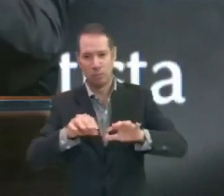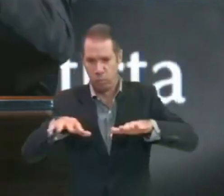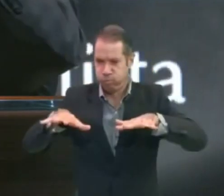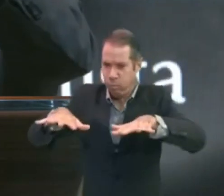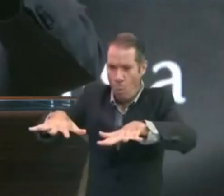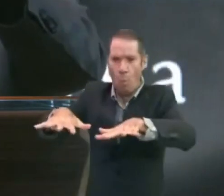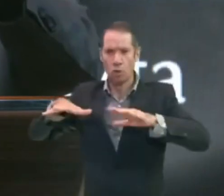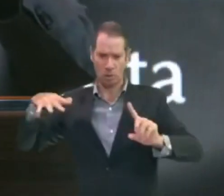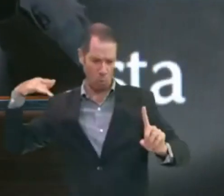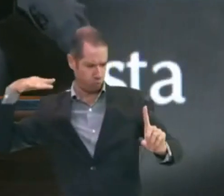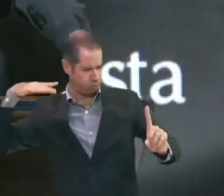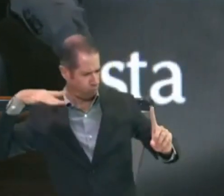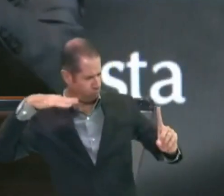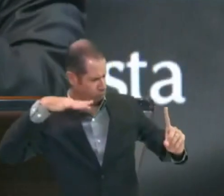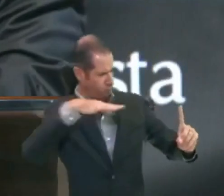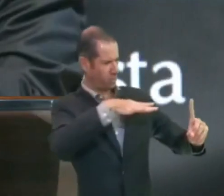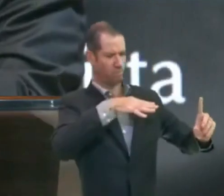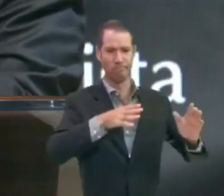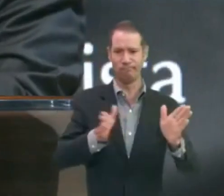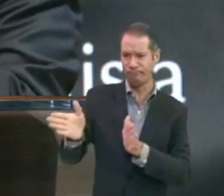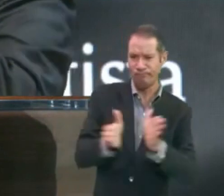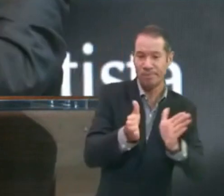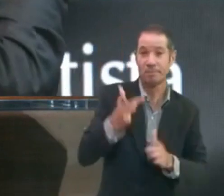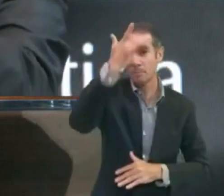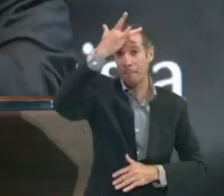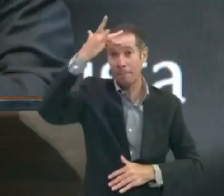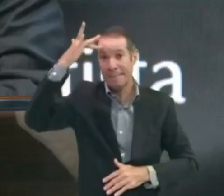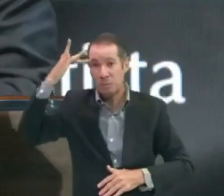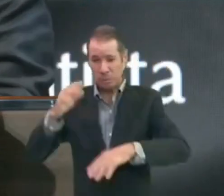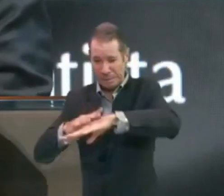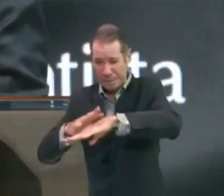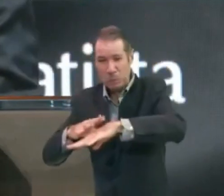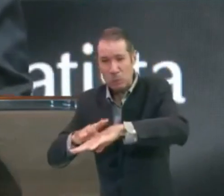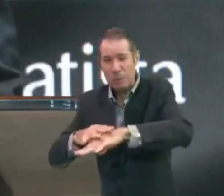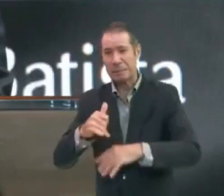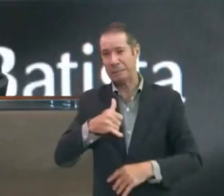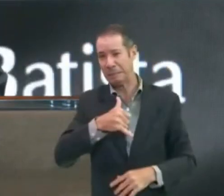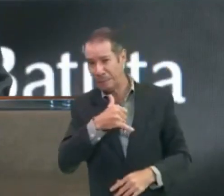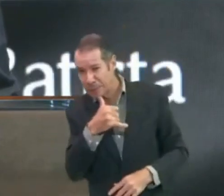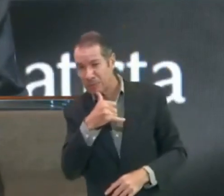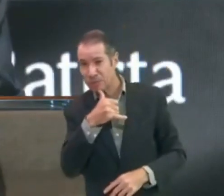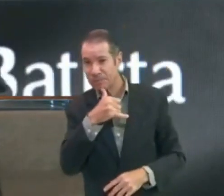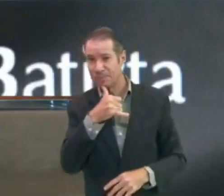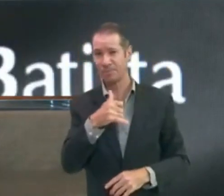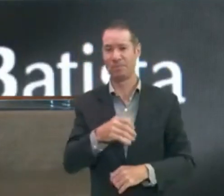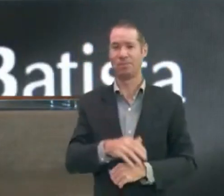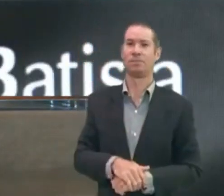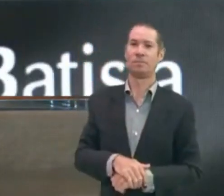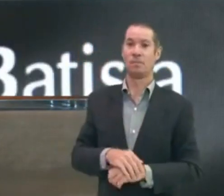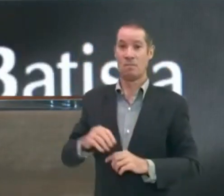multidões estão indo embora, que esse leproso, nessa condição tão triste, ele vai e